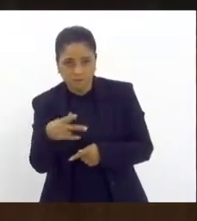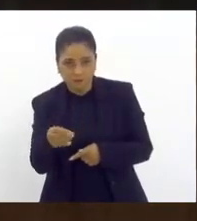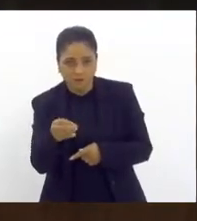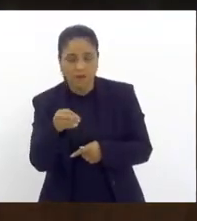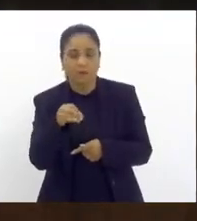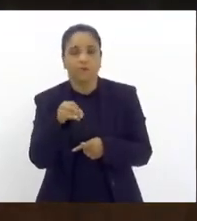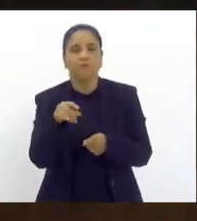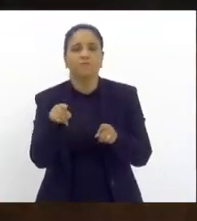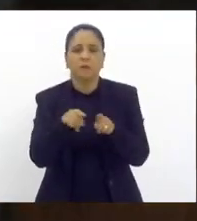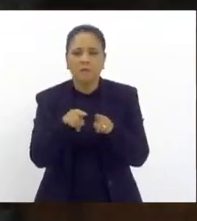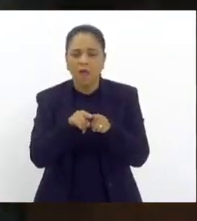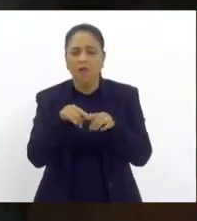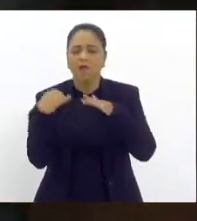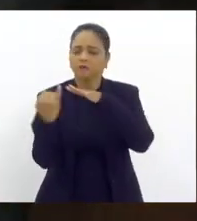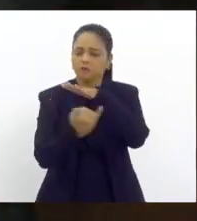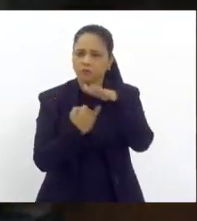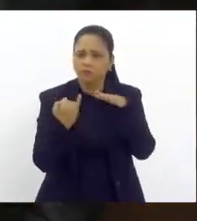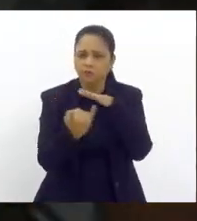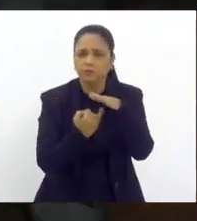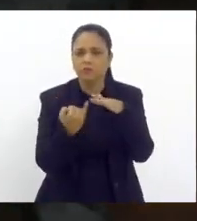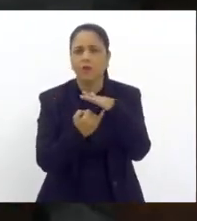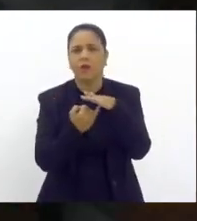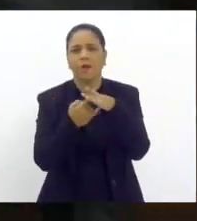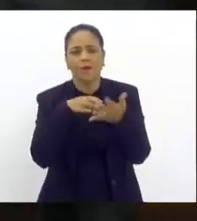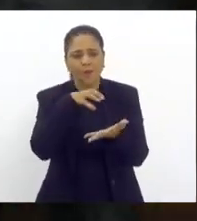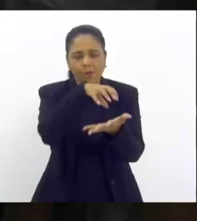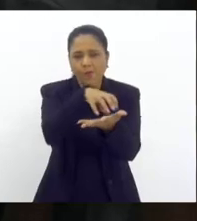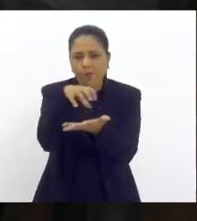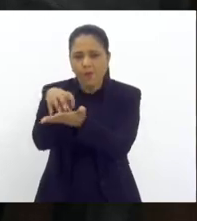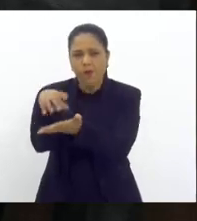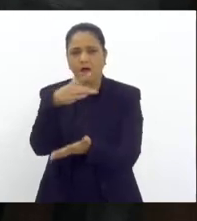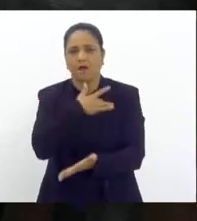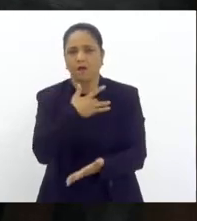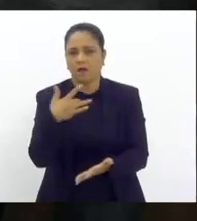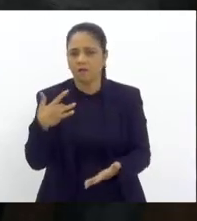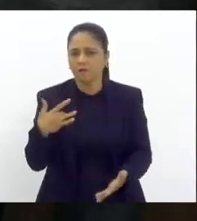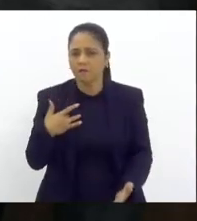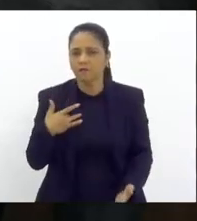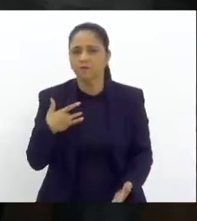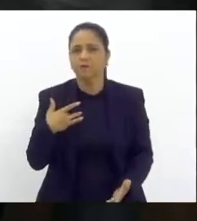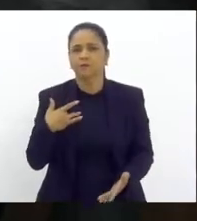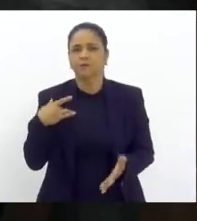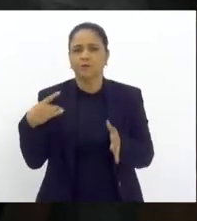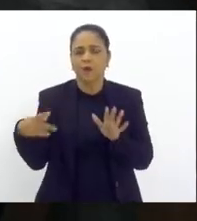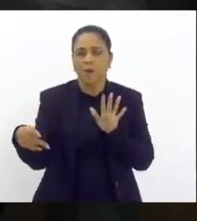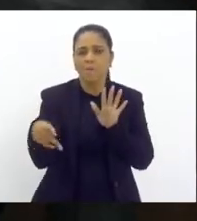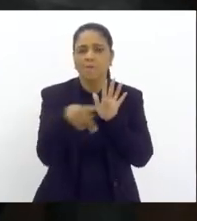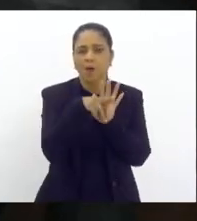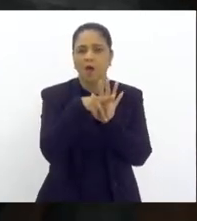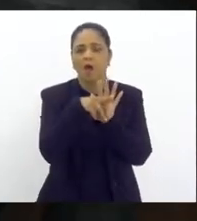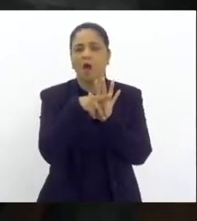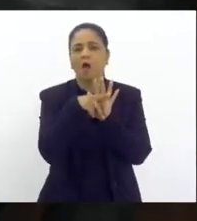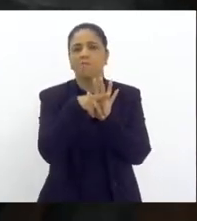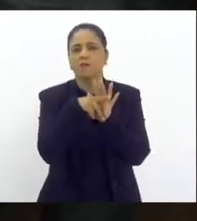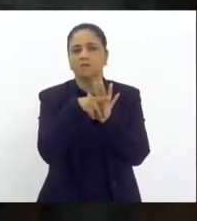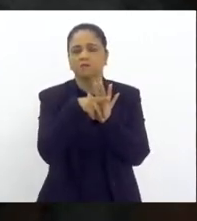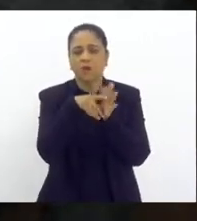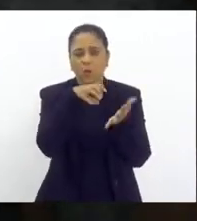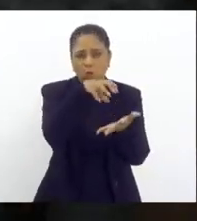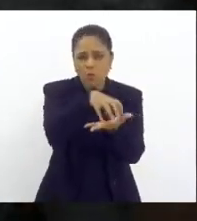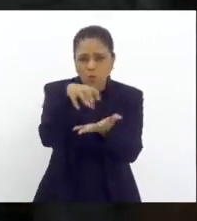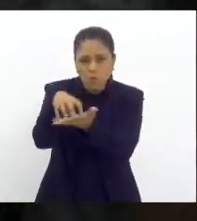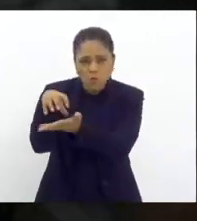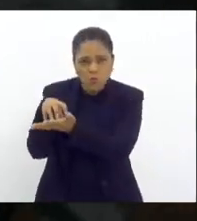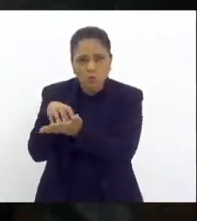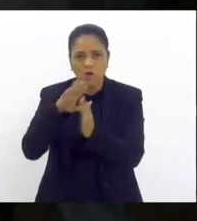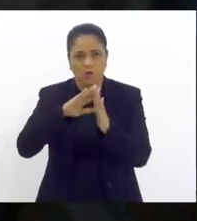as instituições, as unidades de saúde, enfim, as próprias unidades de educação façam um debate com